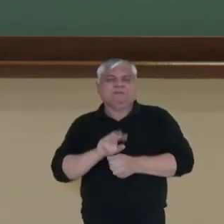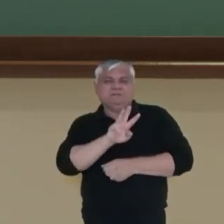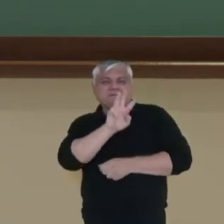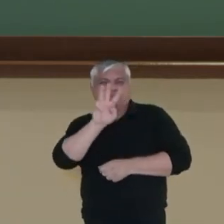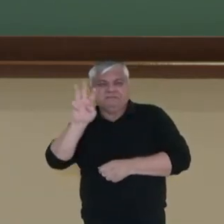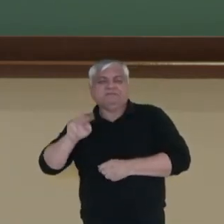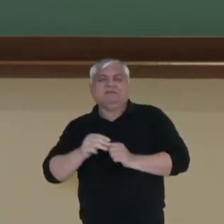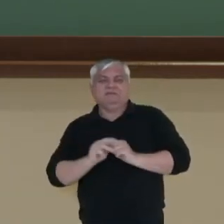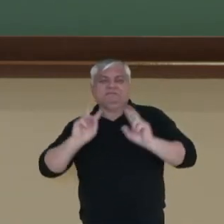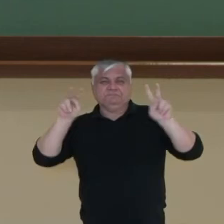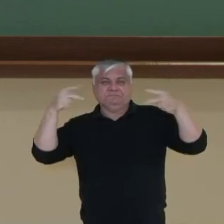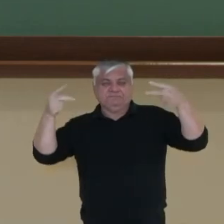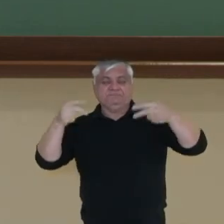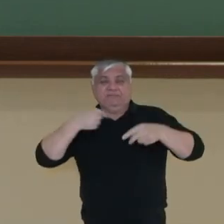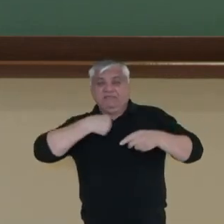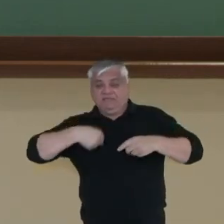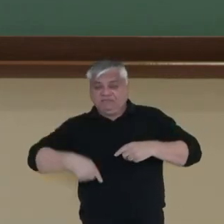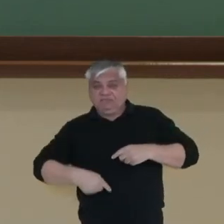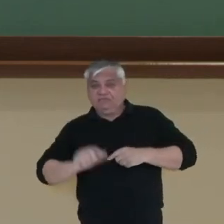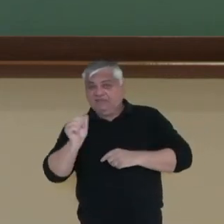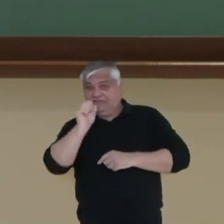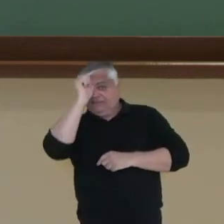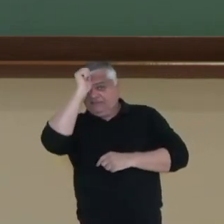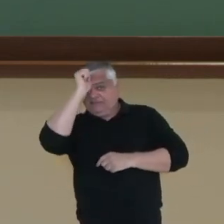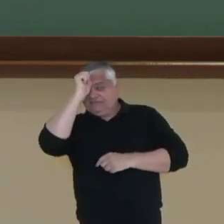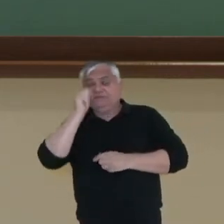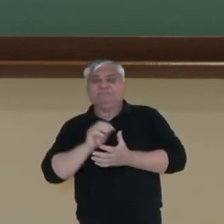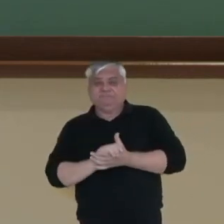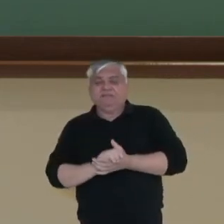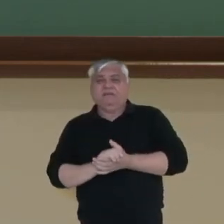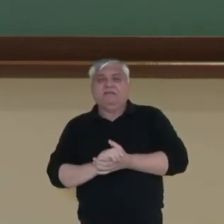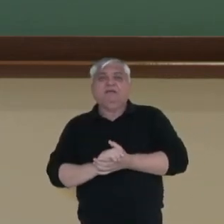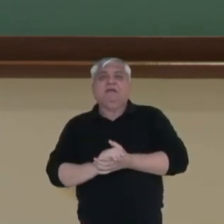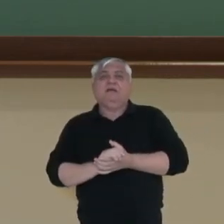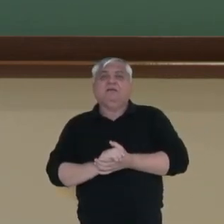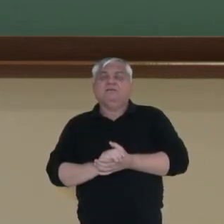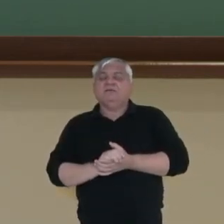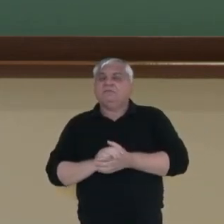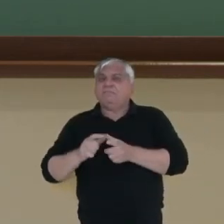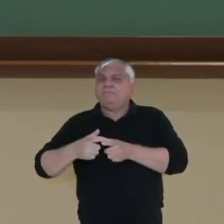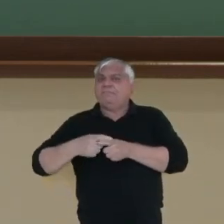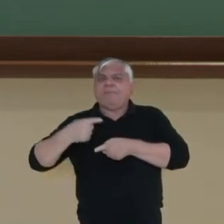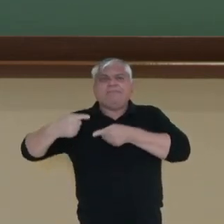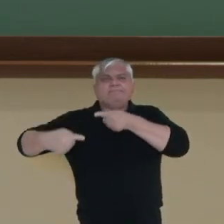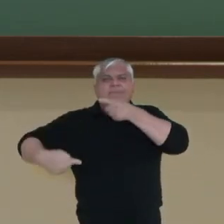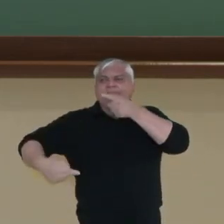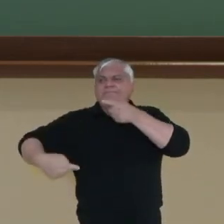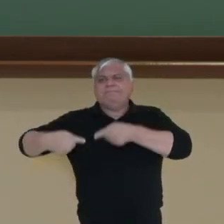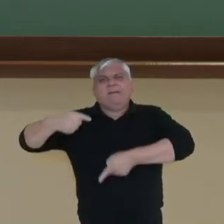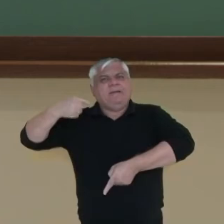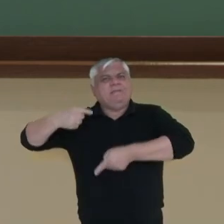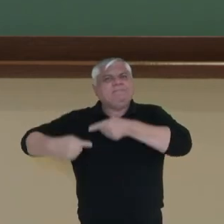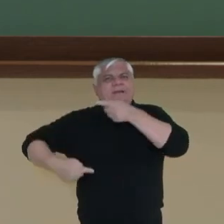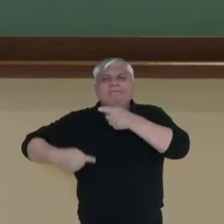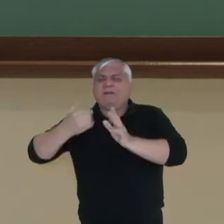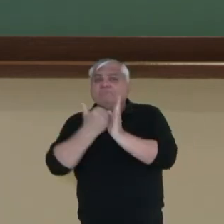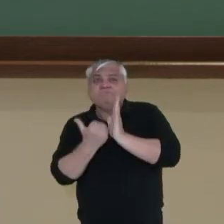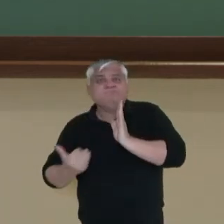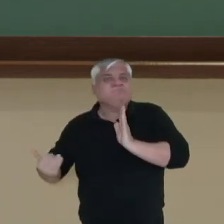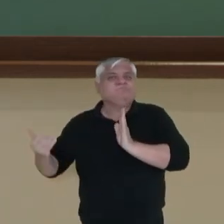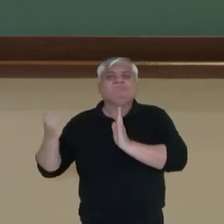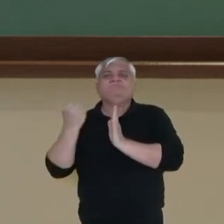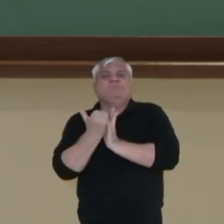Fato. China e Índia aumentam, aliás, uma disputa, atualmente